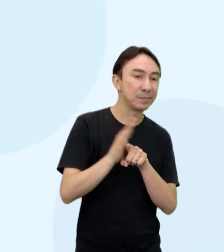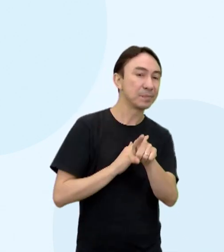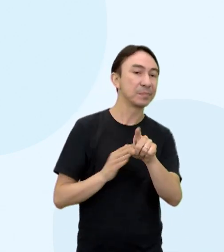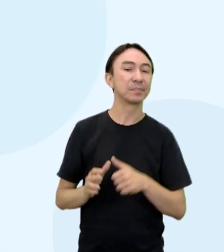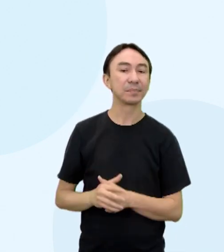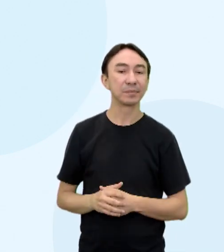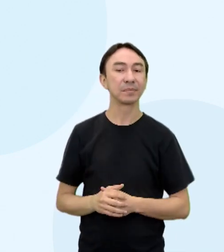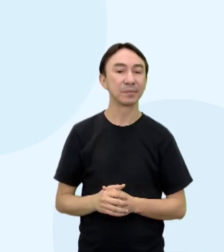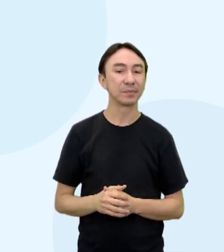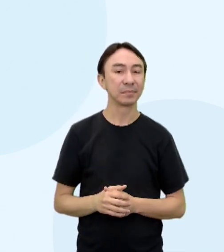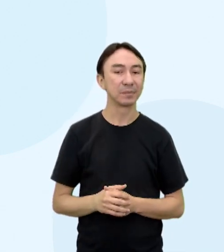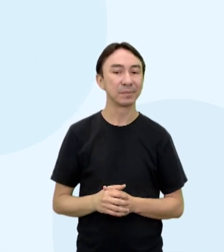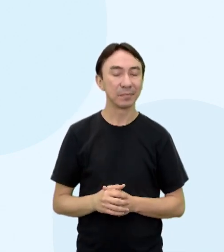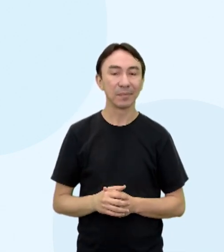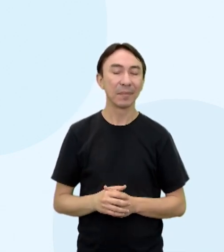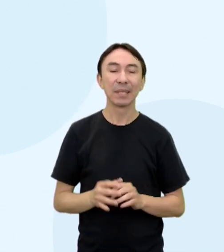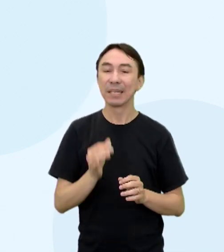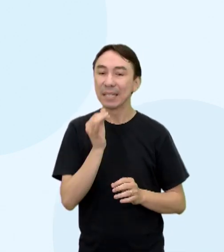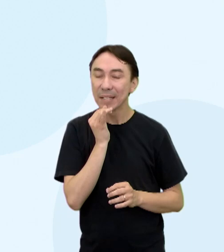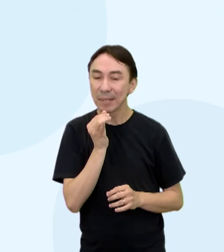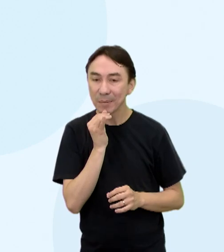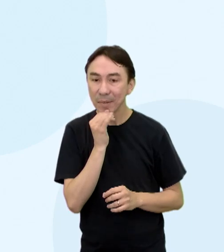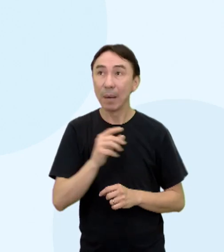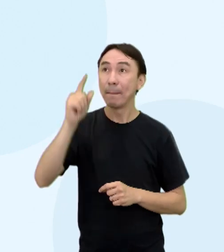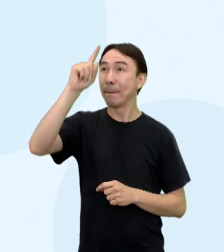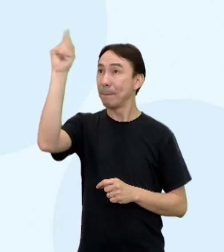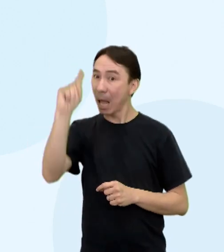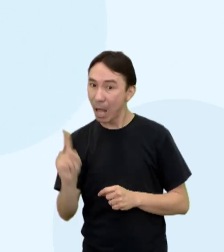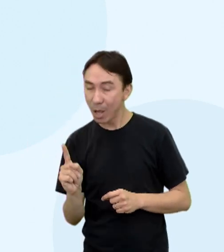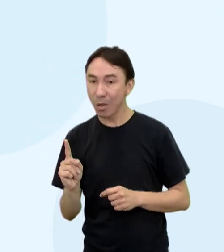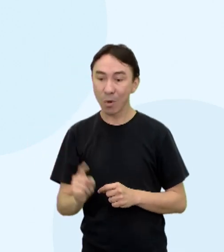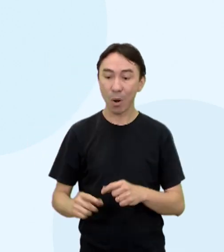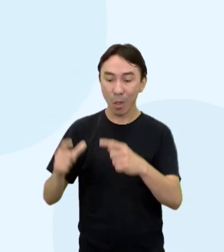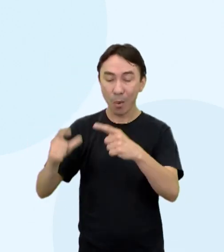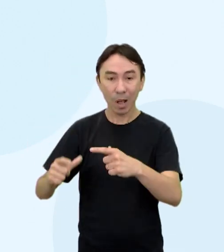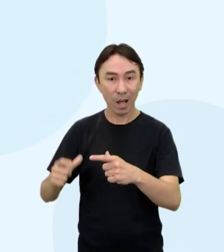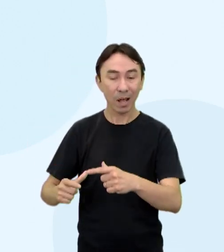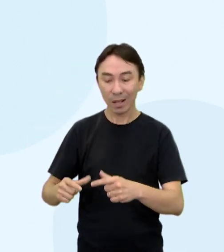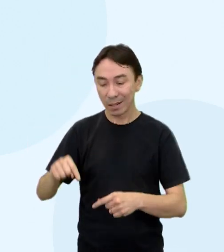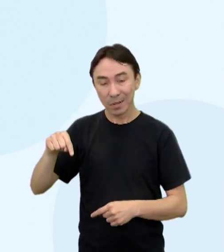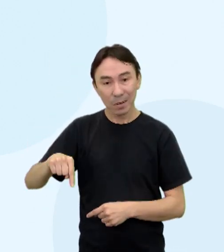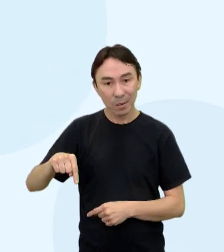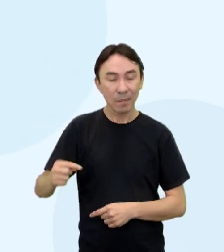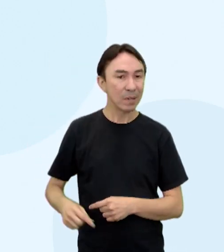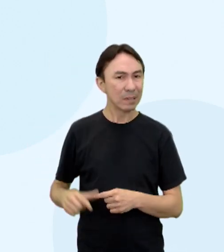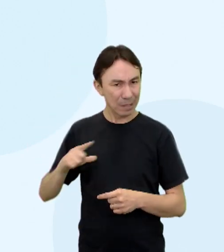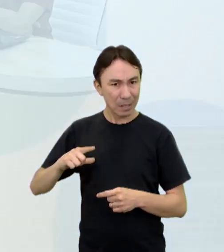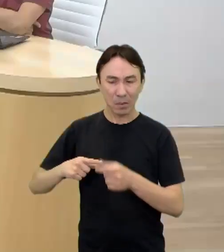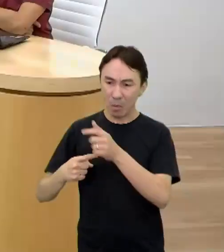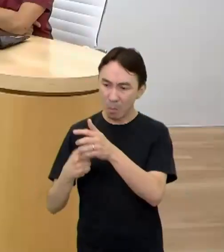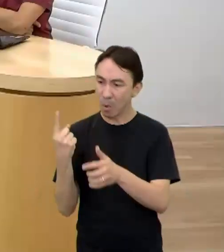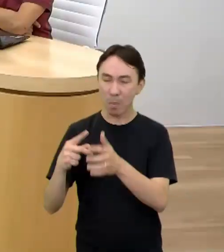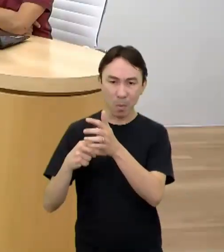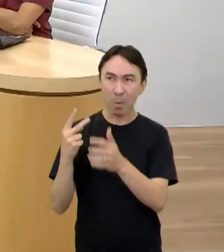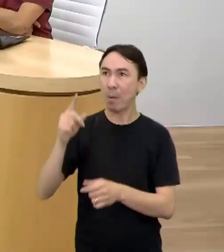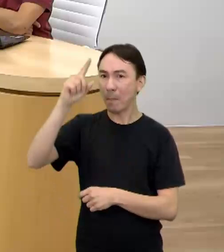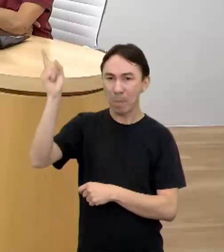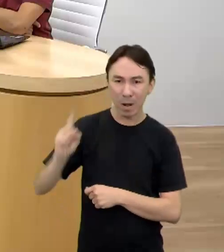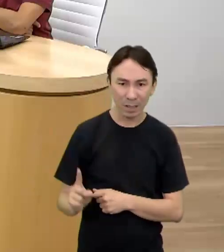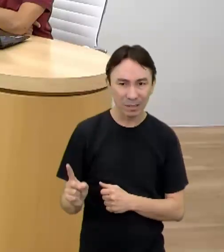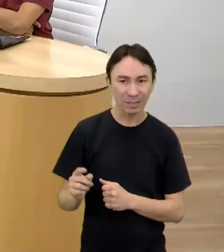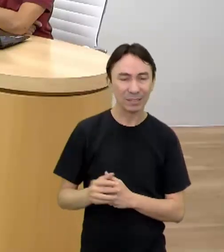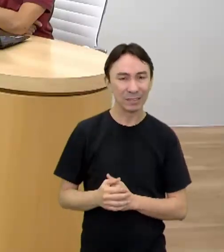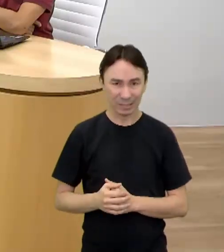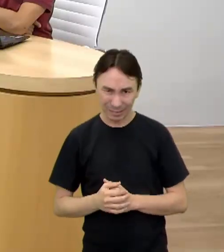qual a chance de um raio cair 2 vezes no mesmo lugar? Você consegue saber isso aí, Osmar? Eu não consigo, mas pela literatura diz que é grande.